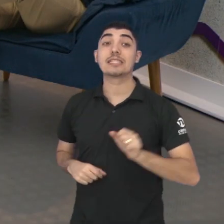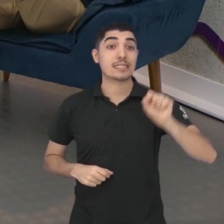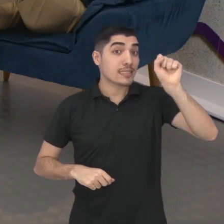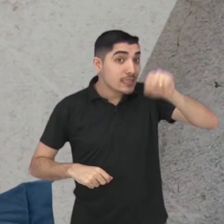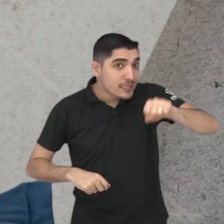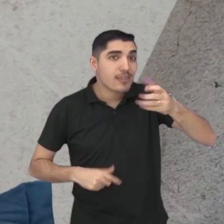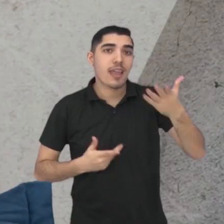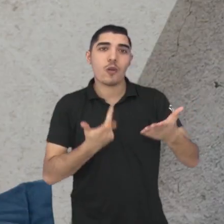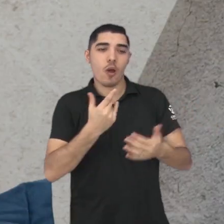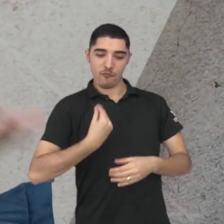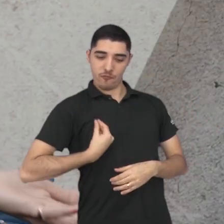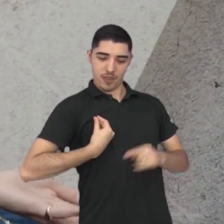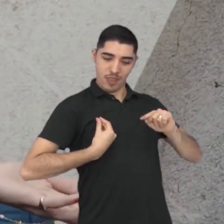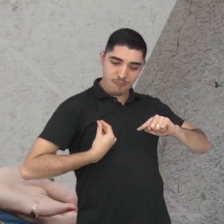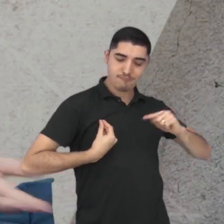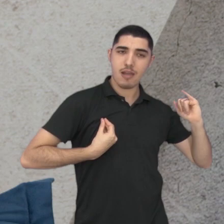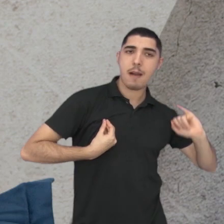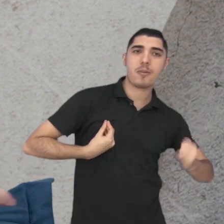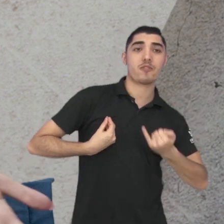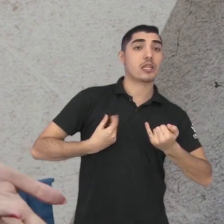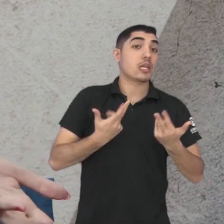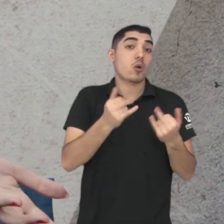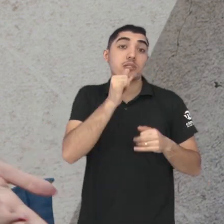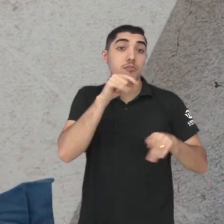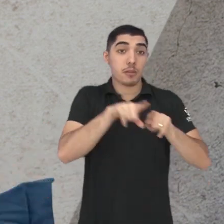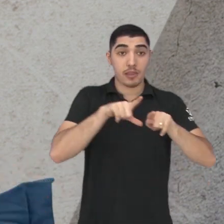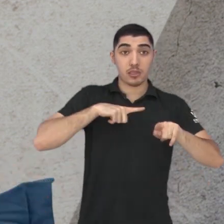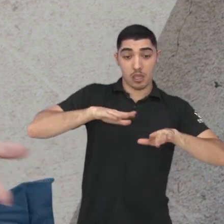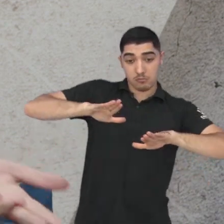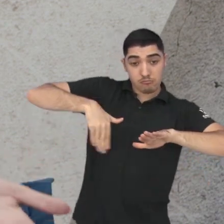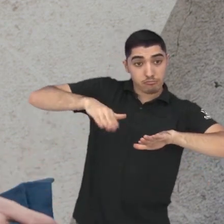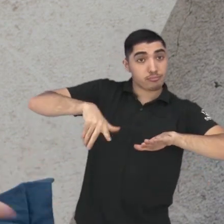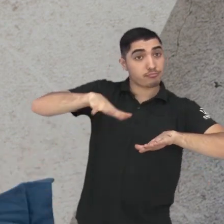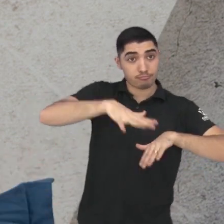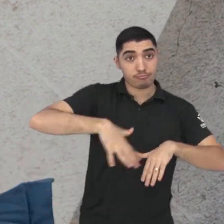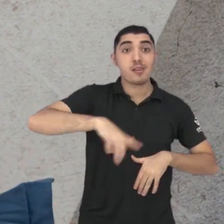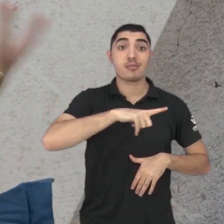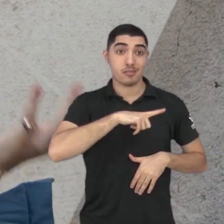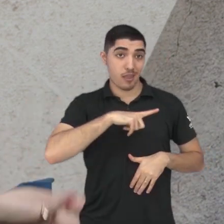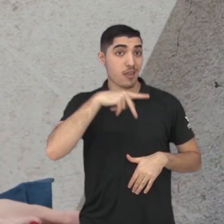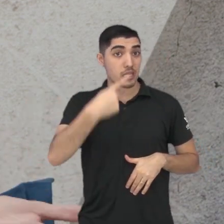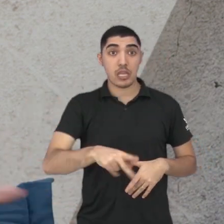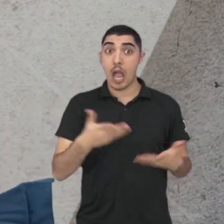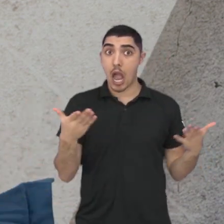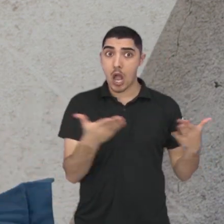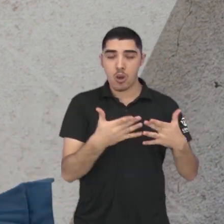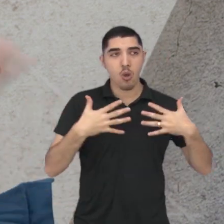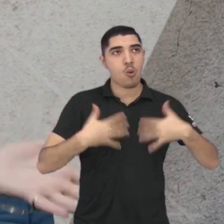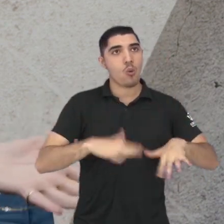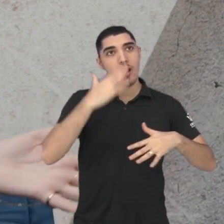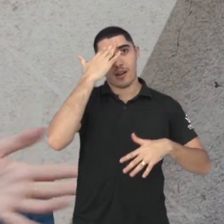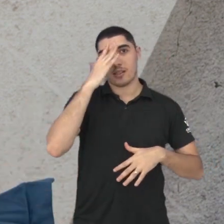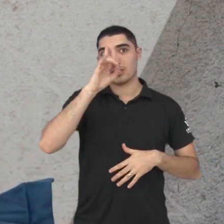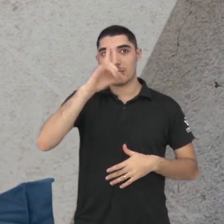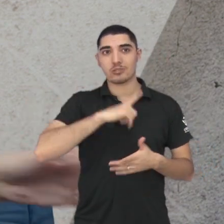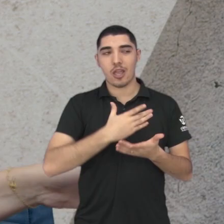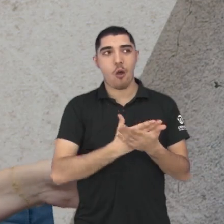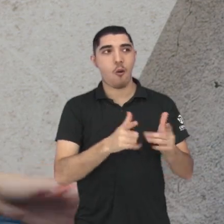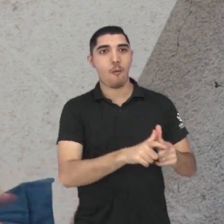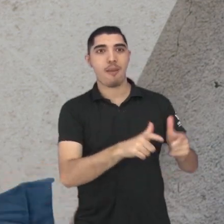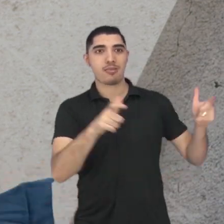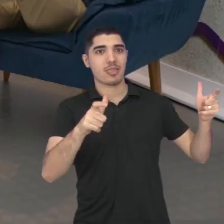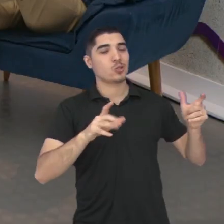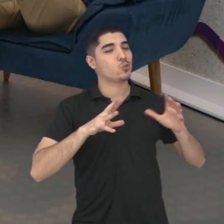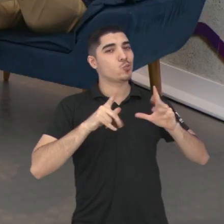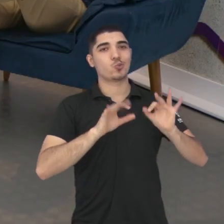Então, a gente tem, né, todo o nosso litoral, falando aqui ainda de regional, a gente tem o nosso litoral, que também voltou com tudo, graças a Deus, tá tudo